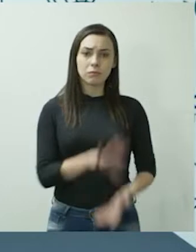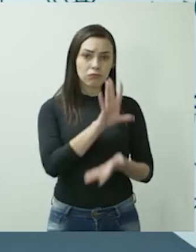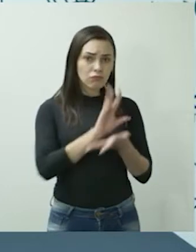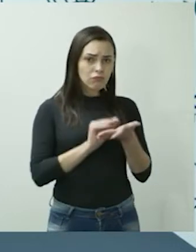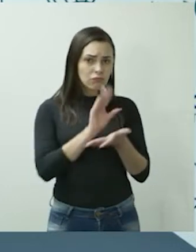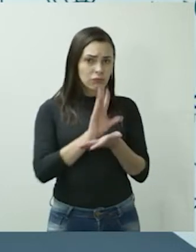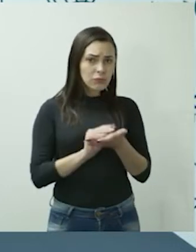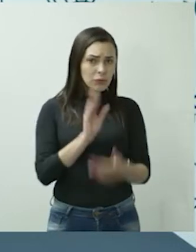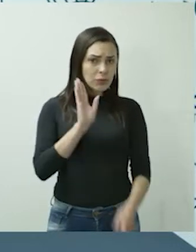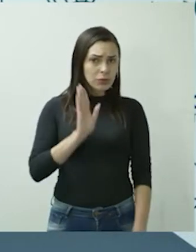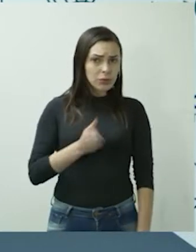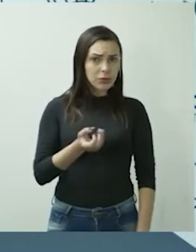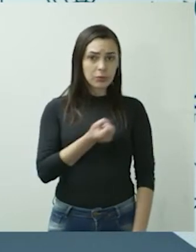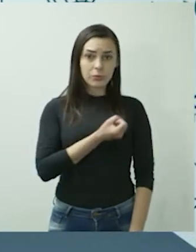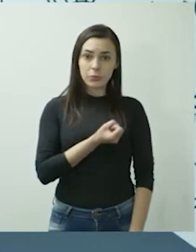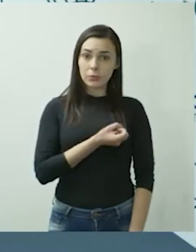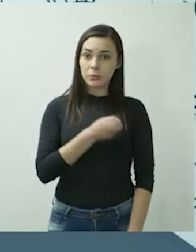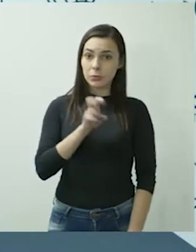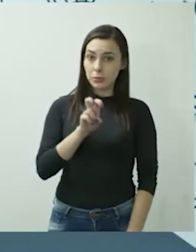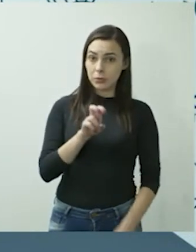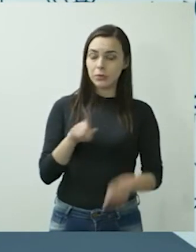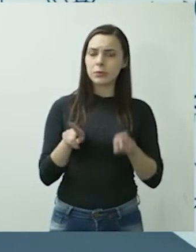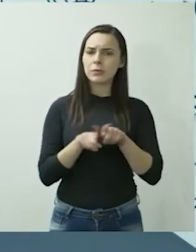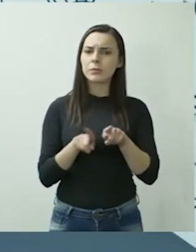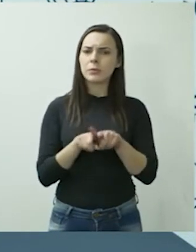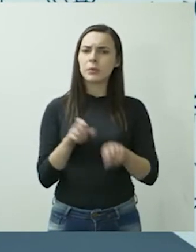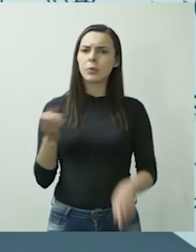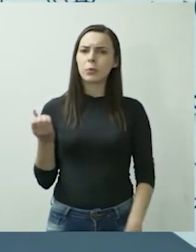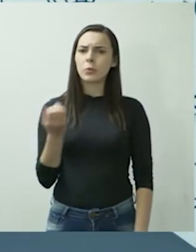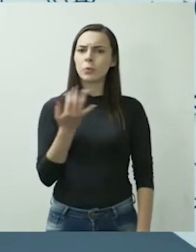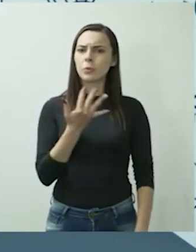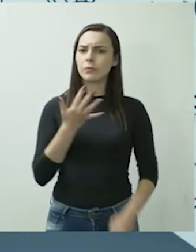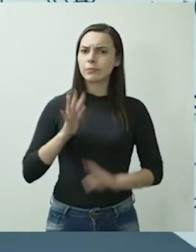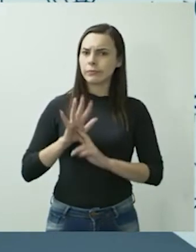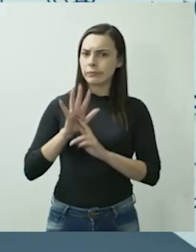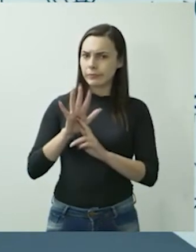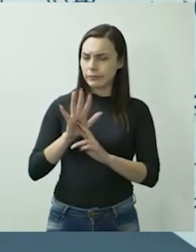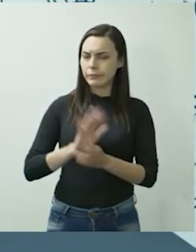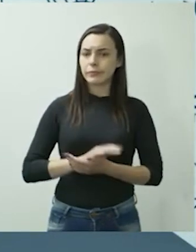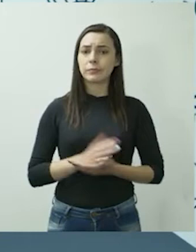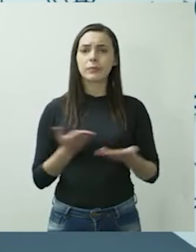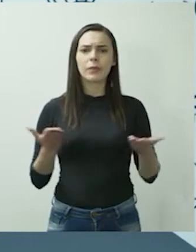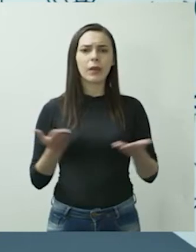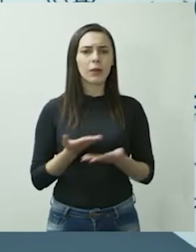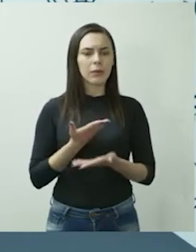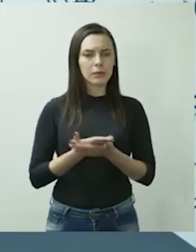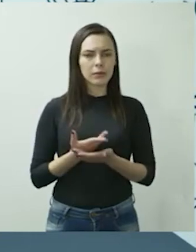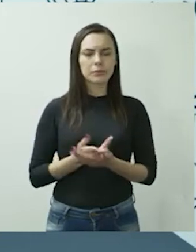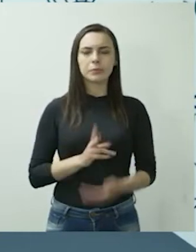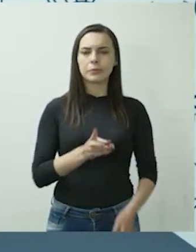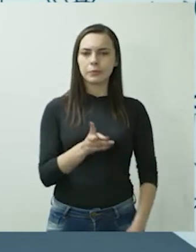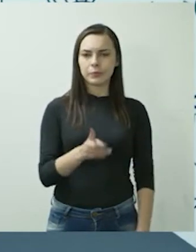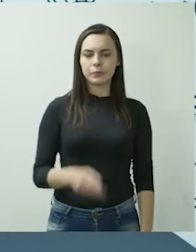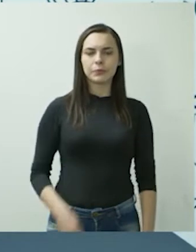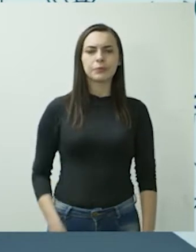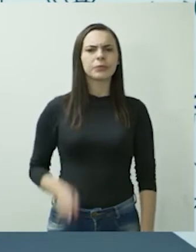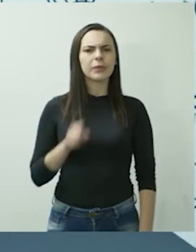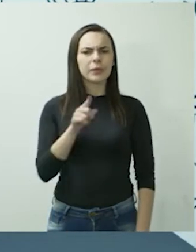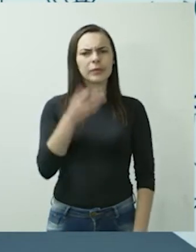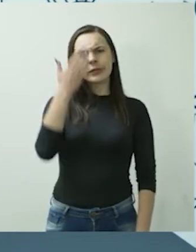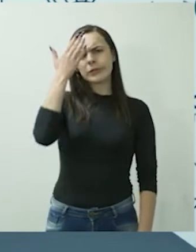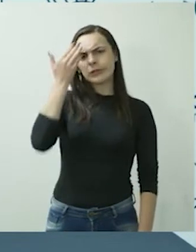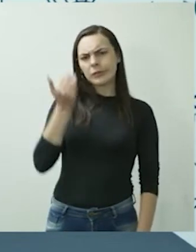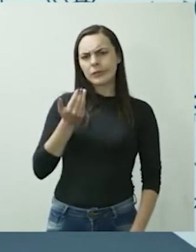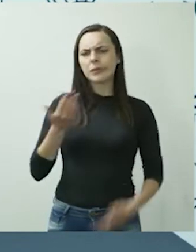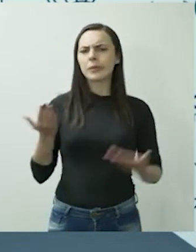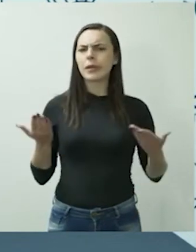registrado no caderno o número 5 e a quantidade que ele representa. Nós vamos continuar a nossa aula. Vocês sabem que nós